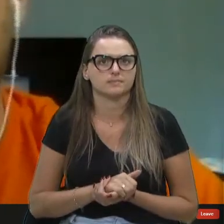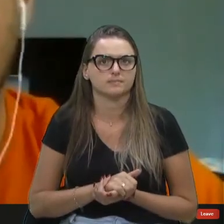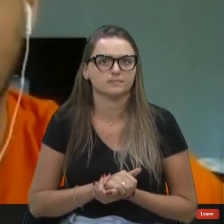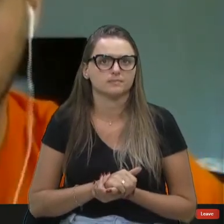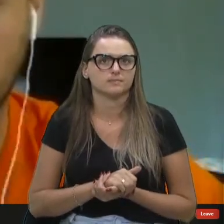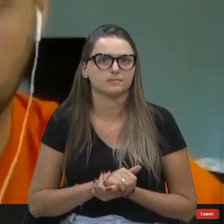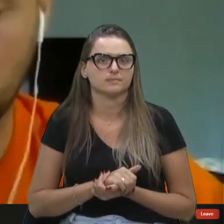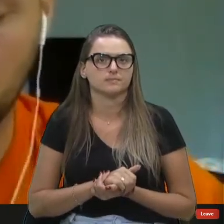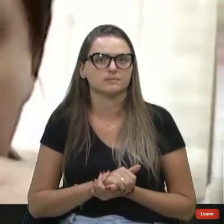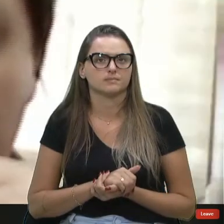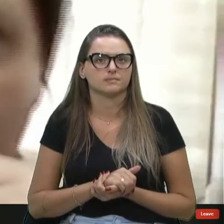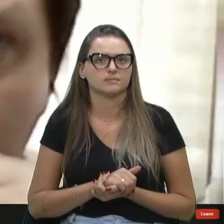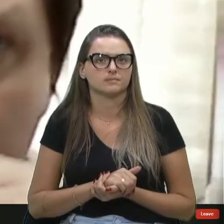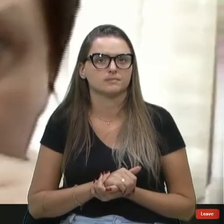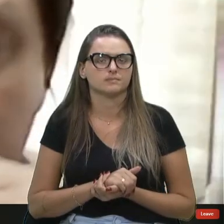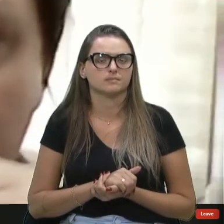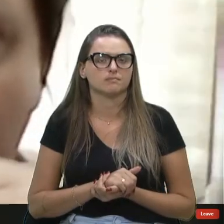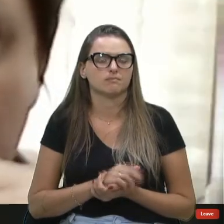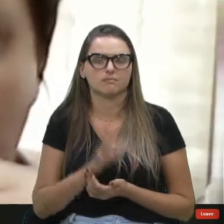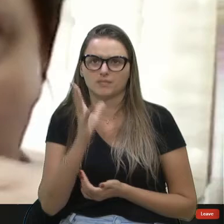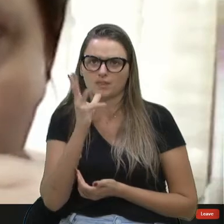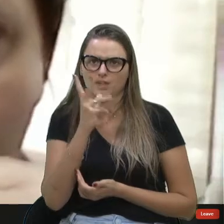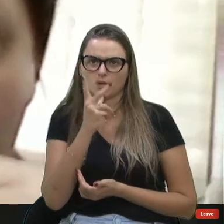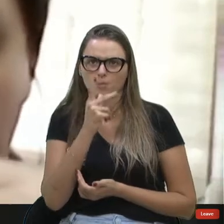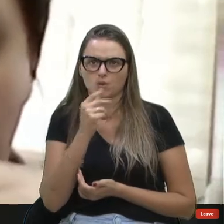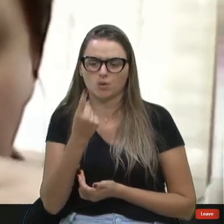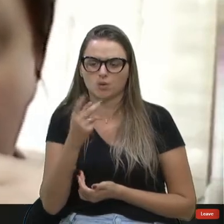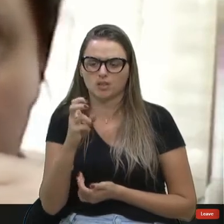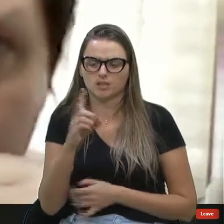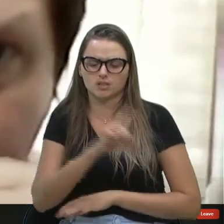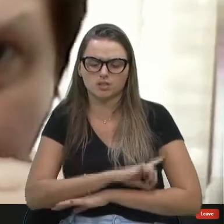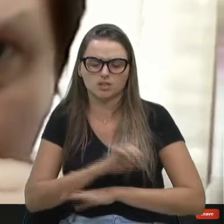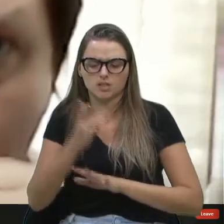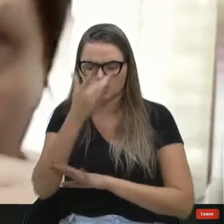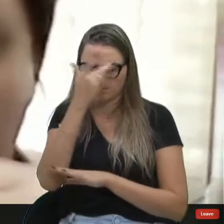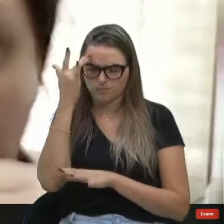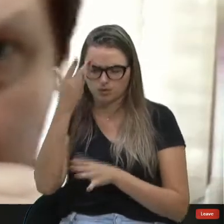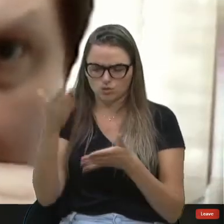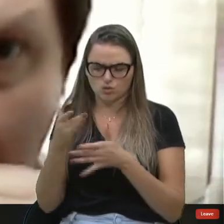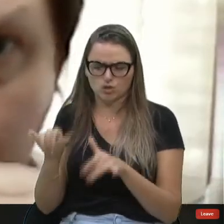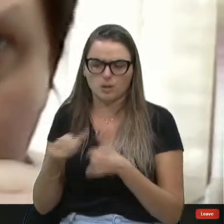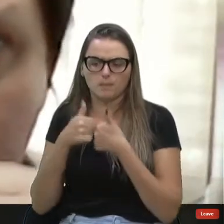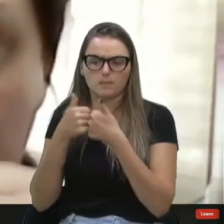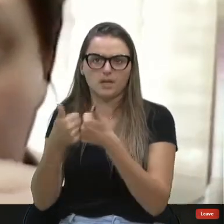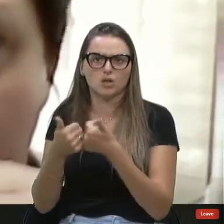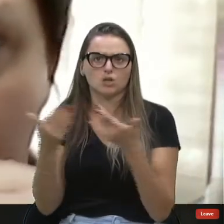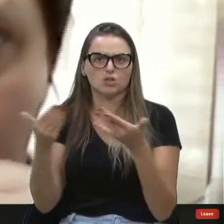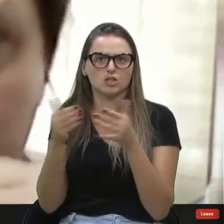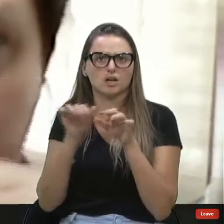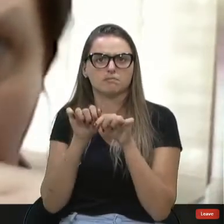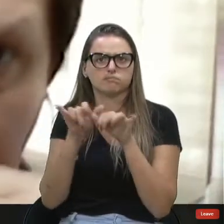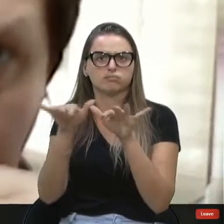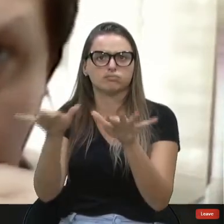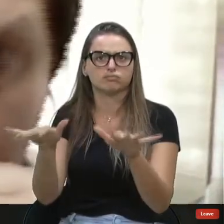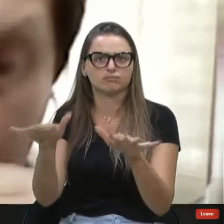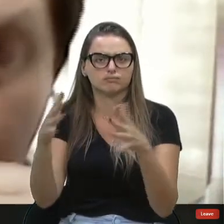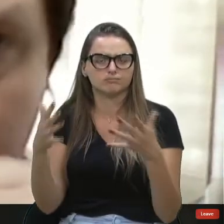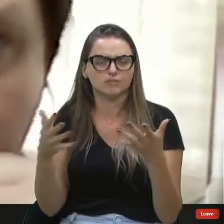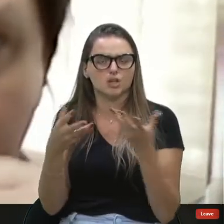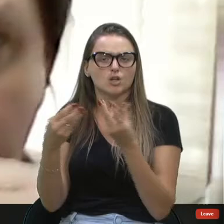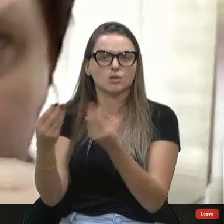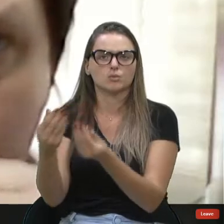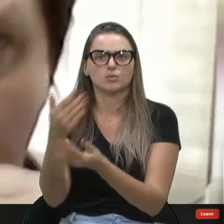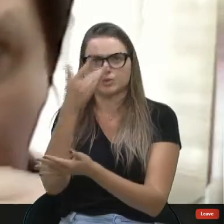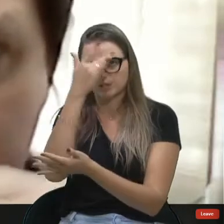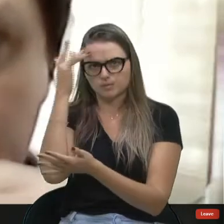dia, 2 dias, enfim, né? Não, 15 dias o cara já melhorou, já infectou meia cidade e já está melhor, se é que ele não